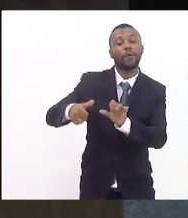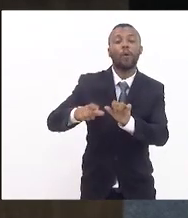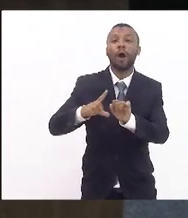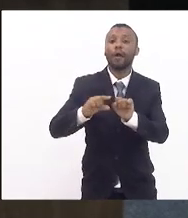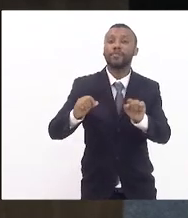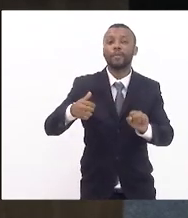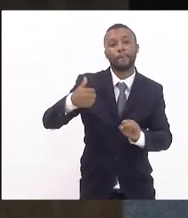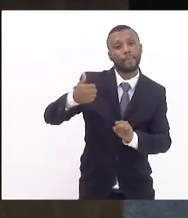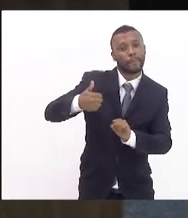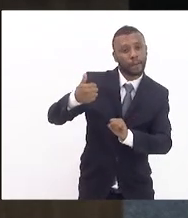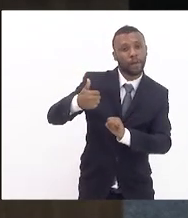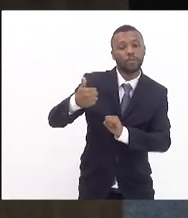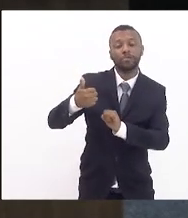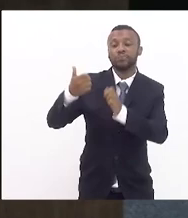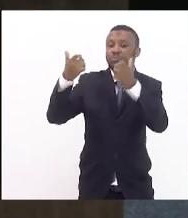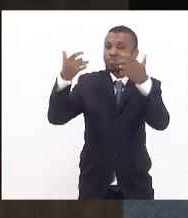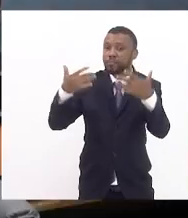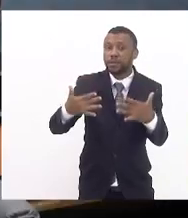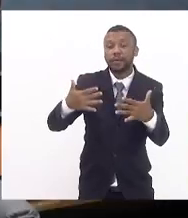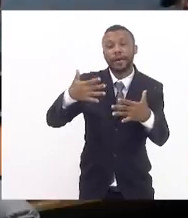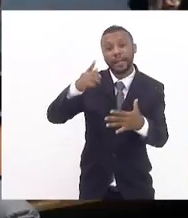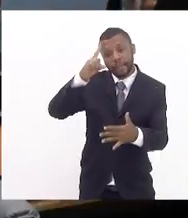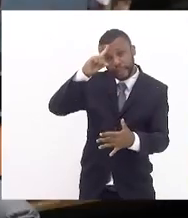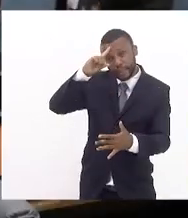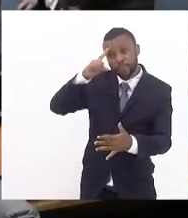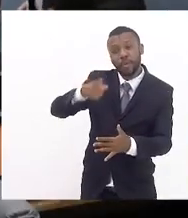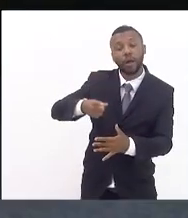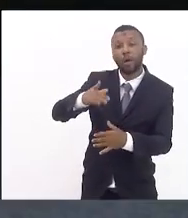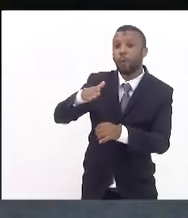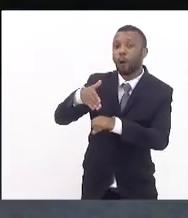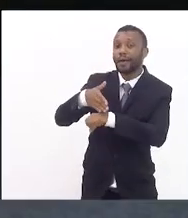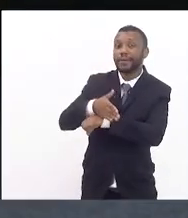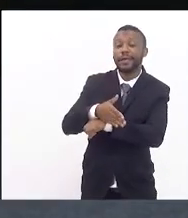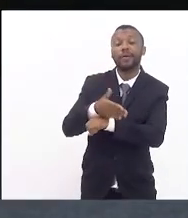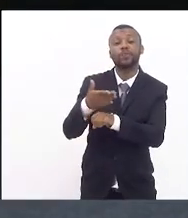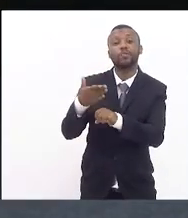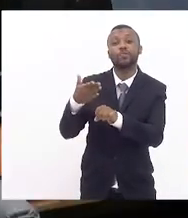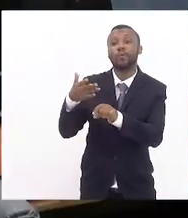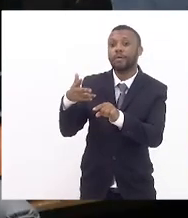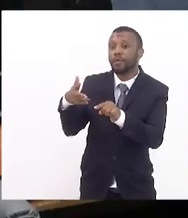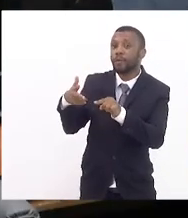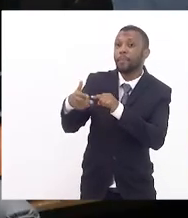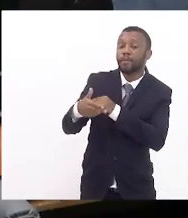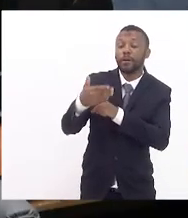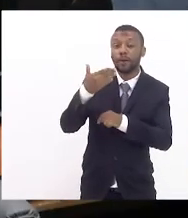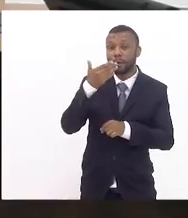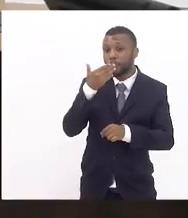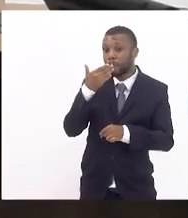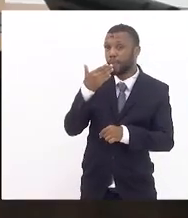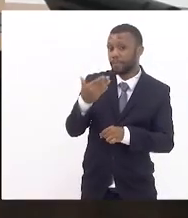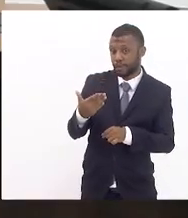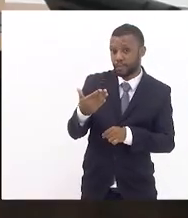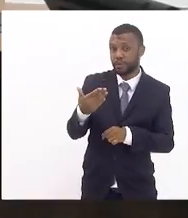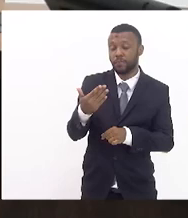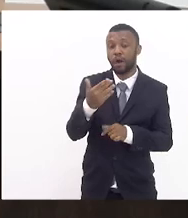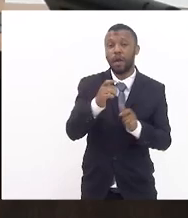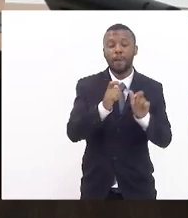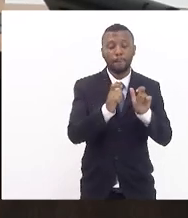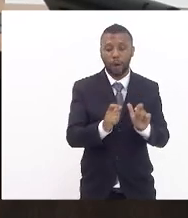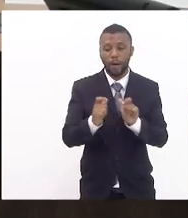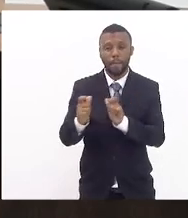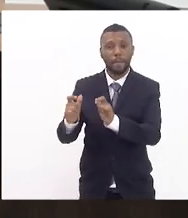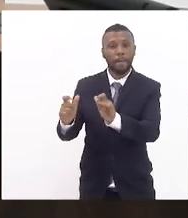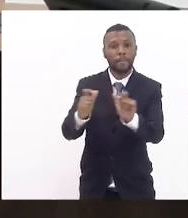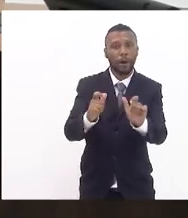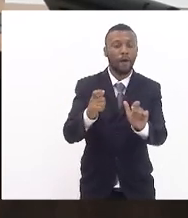1º, onde fica determinado o acesso irrestrito e preferencial aos estabelecimentos